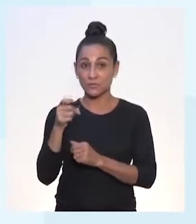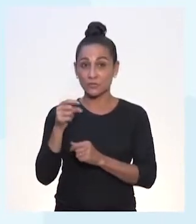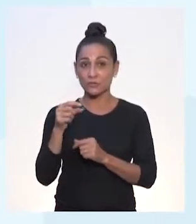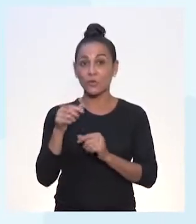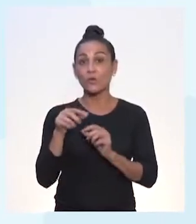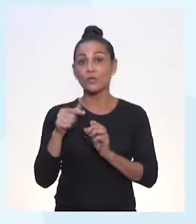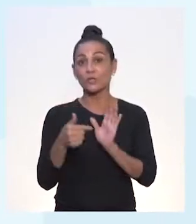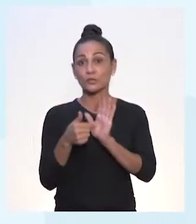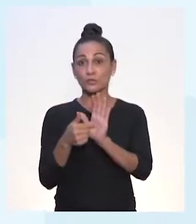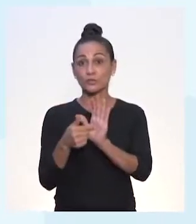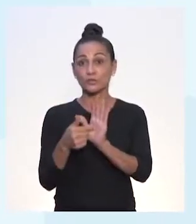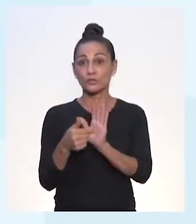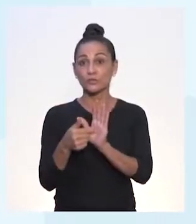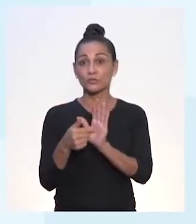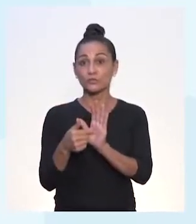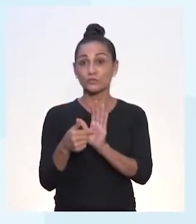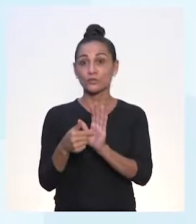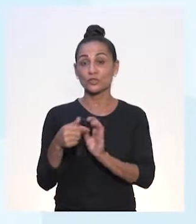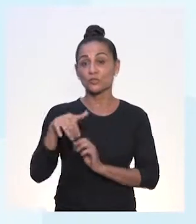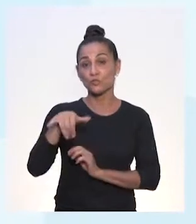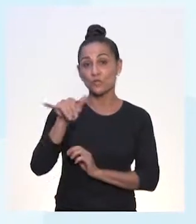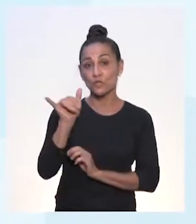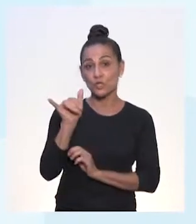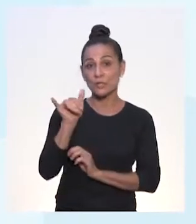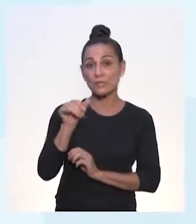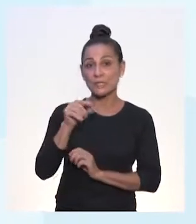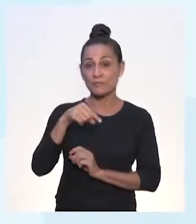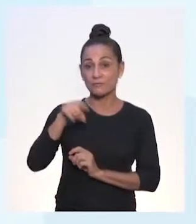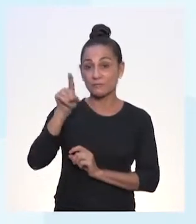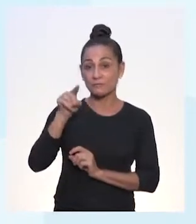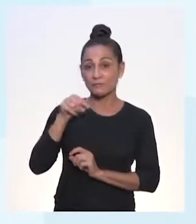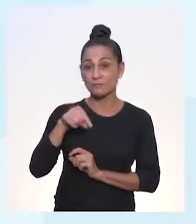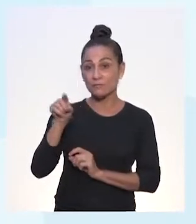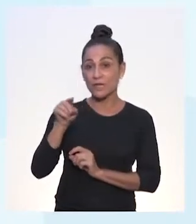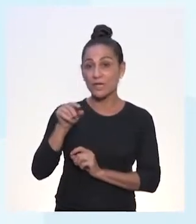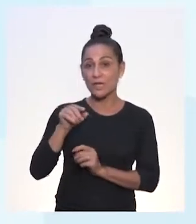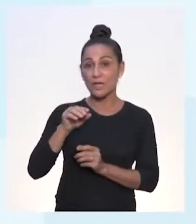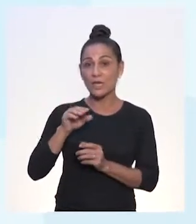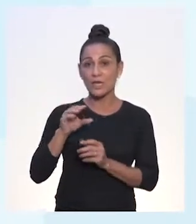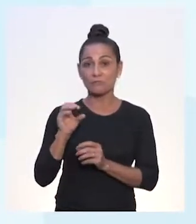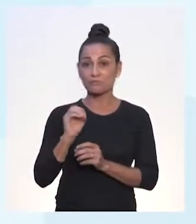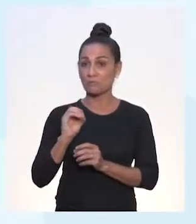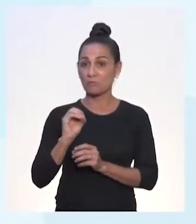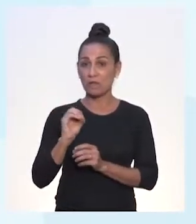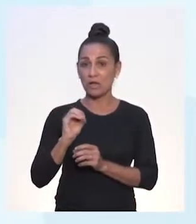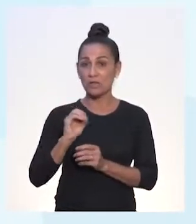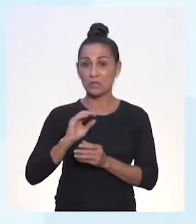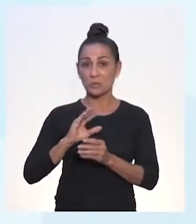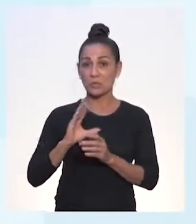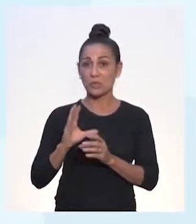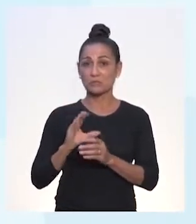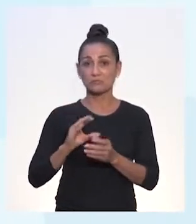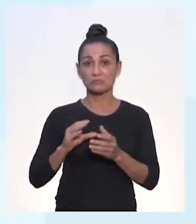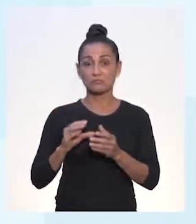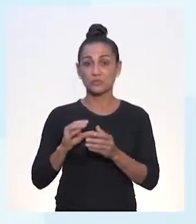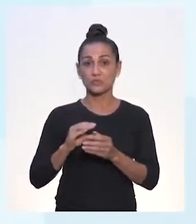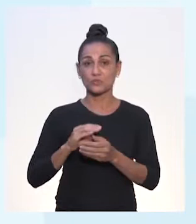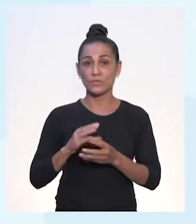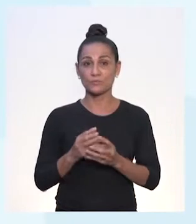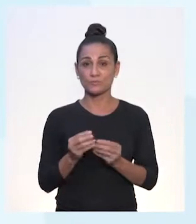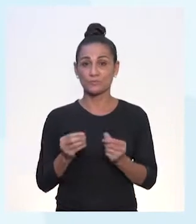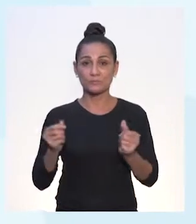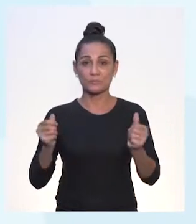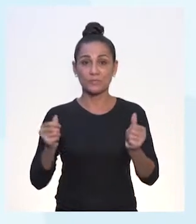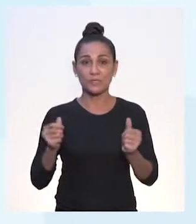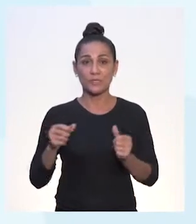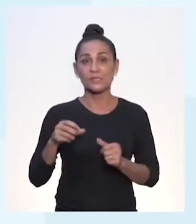vocês viram, ele vai ser excluído, né? Ele vai sumir. Por quê? Eu tenho y, eu devo y, ele some aqui. E 5 mais 0